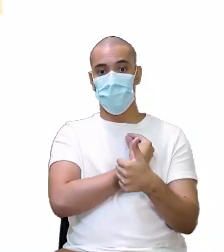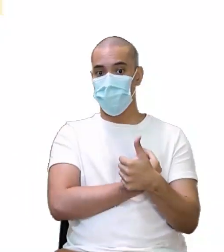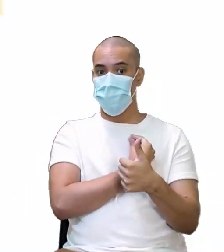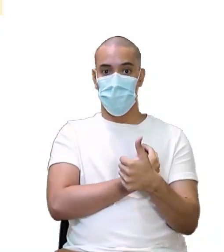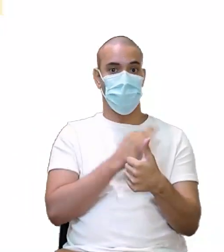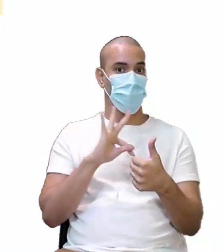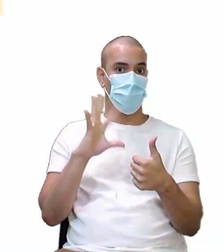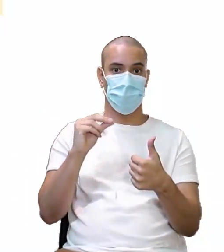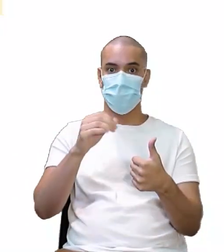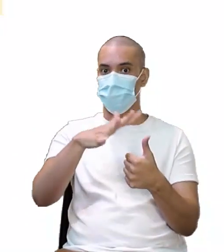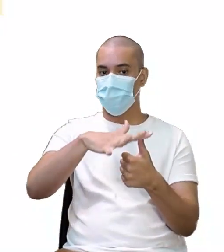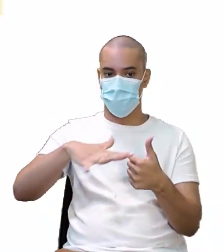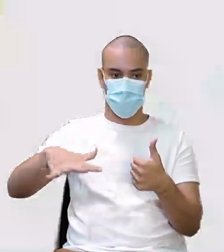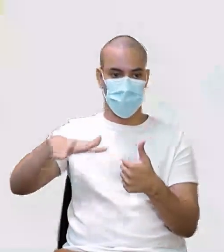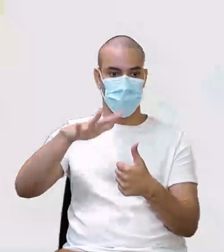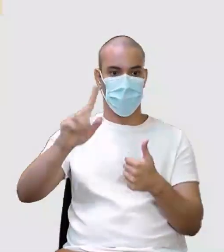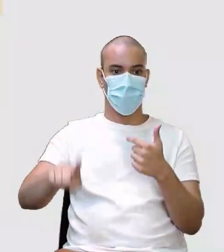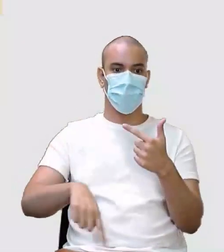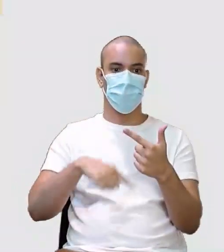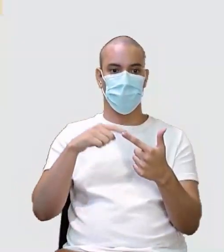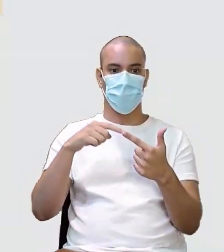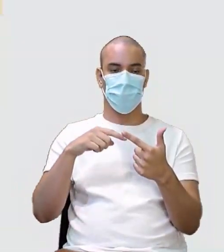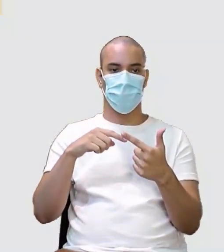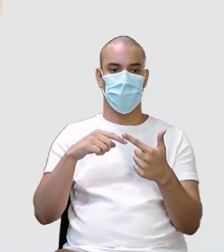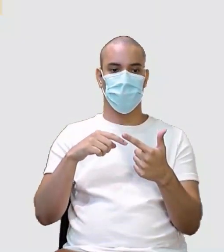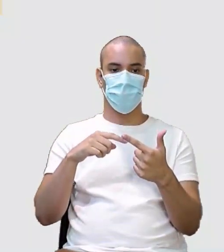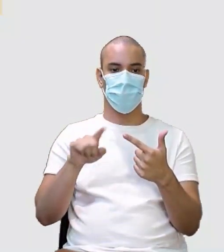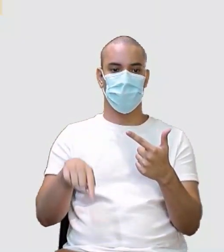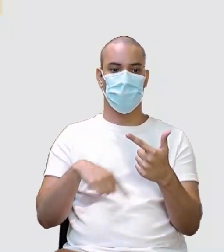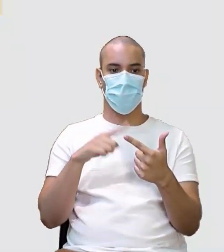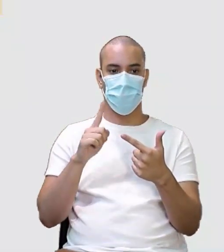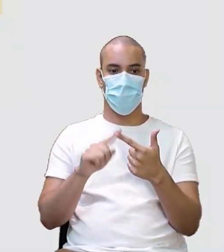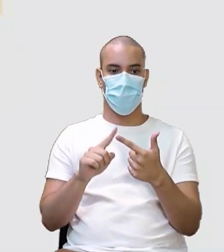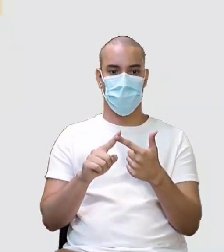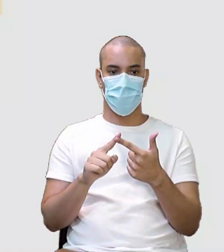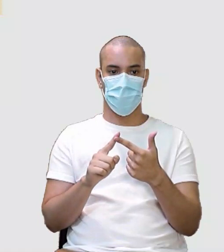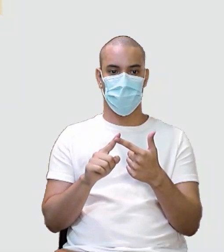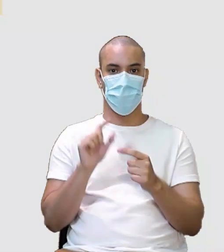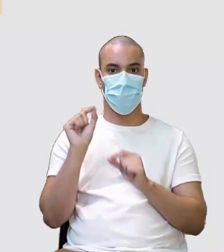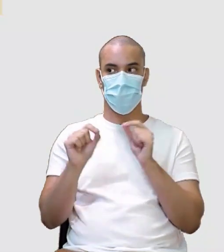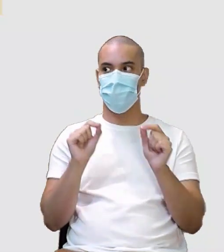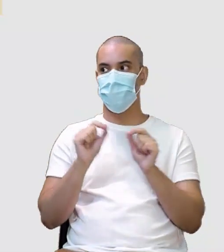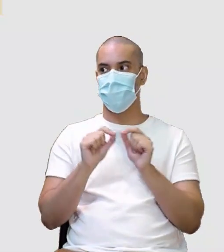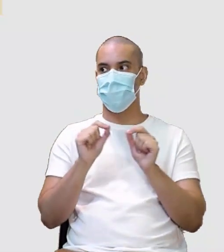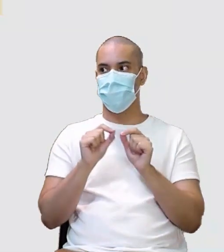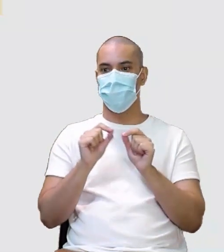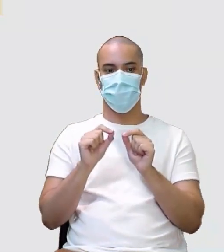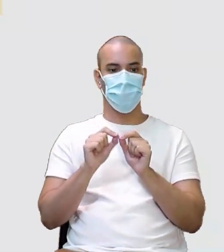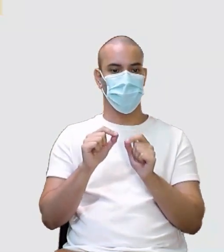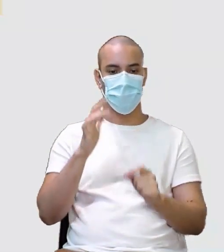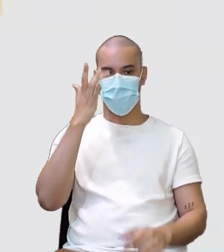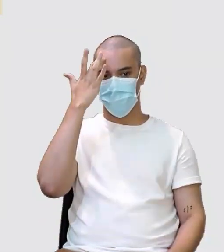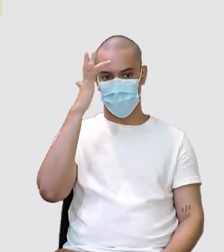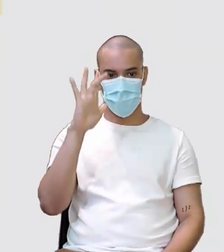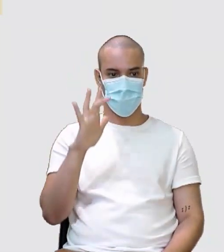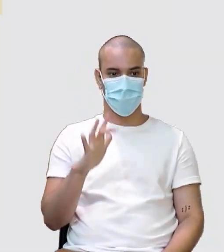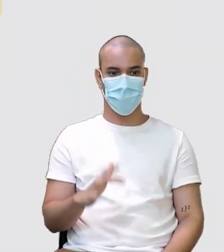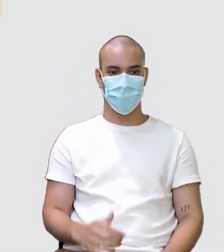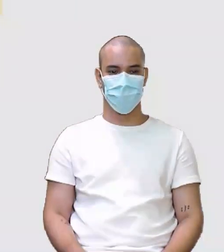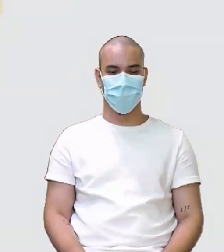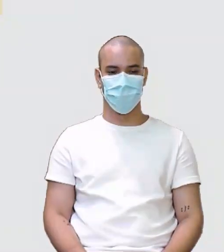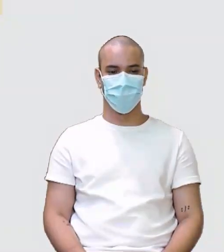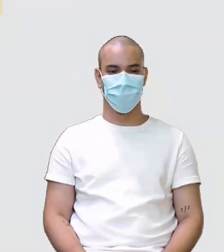do ambiente, e os fatores... Opa! O que eu fiz aqui, meu Deus? Enfim.